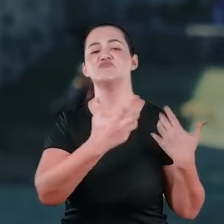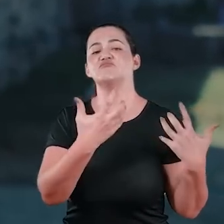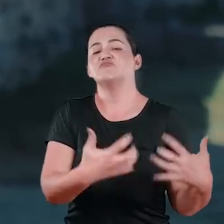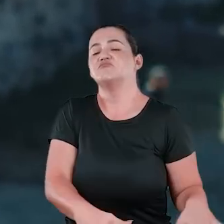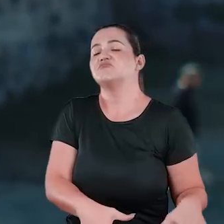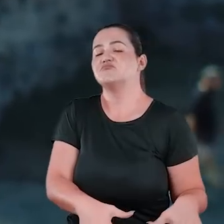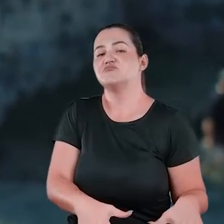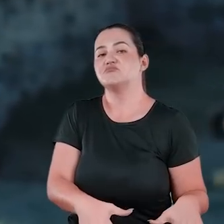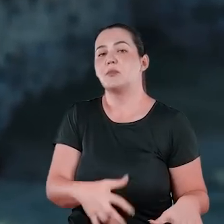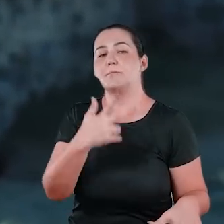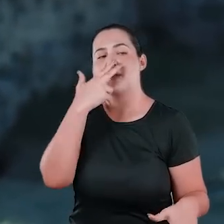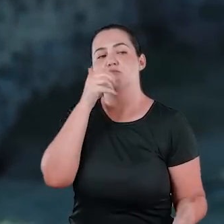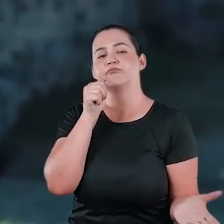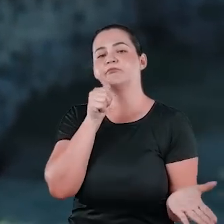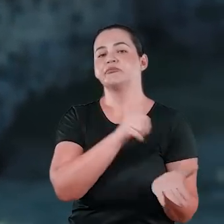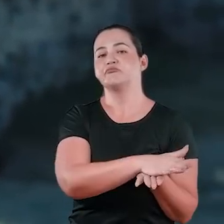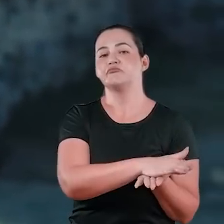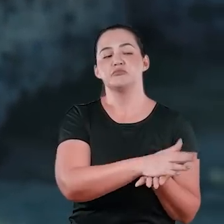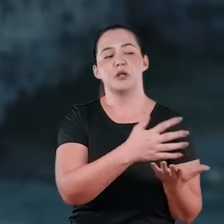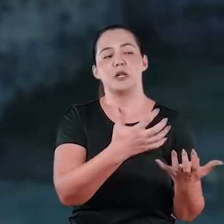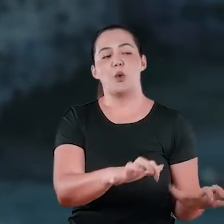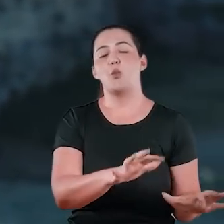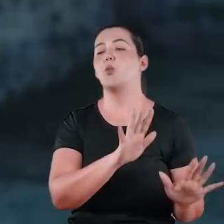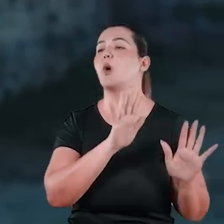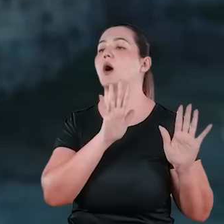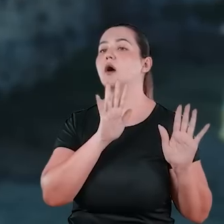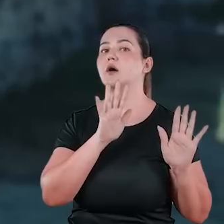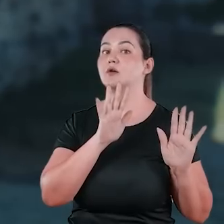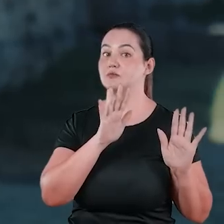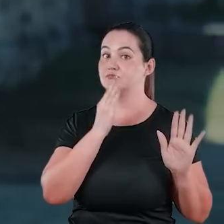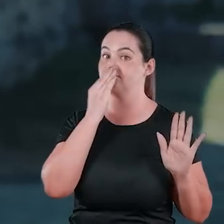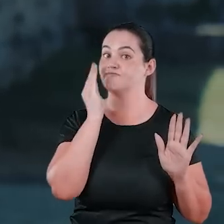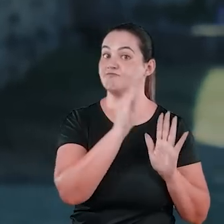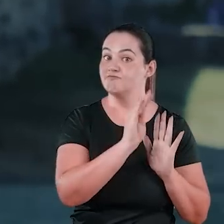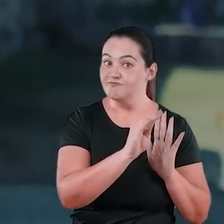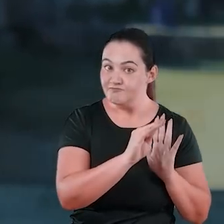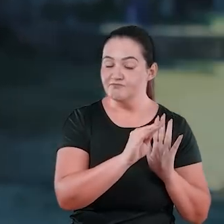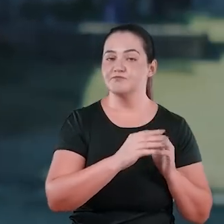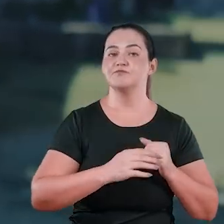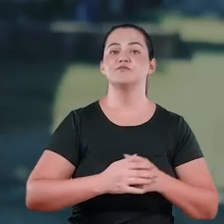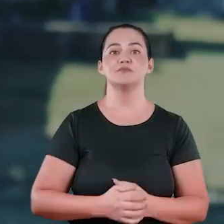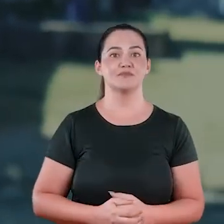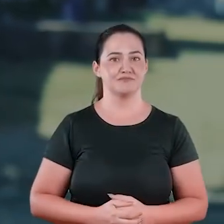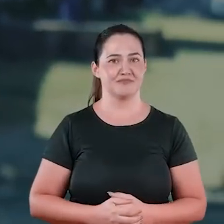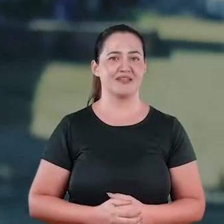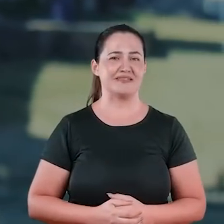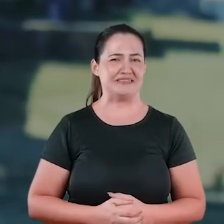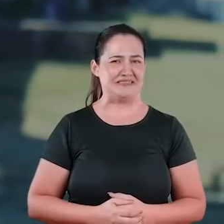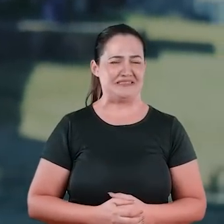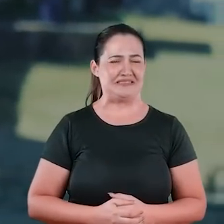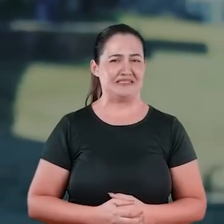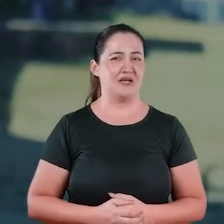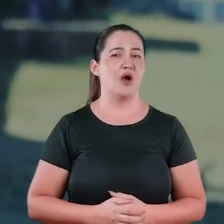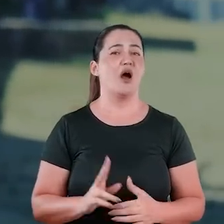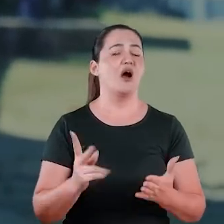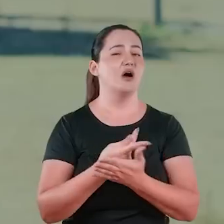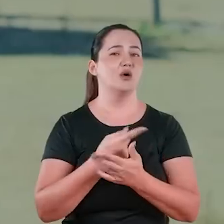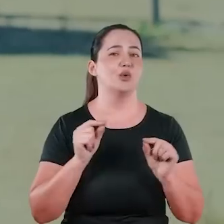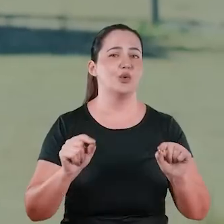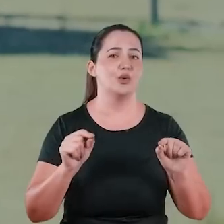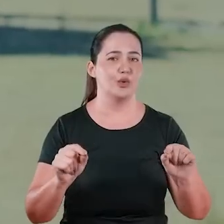e acabou expulsando Orbán daqui e não dando guarida para aquele engenheiro que queria apenas ajudar os cidadãos